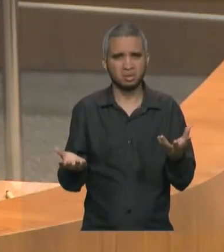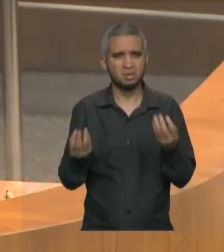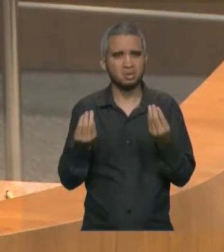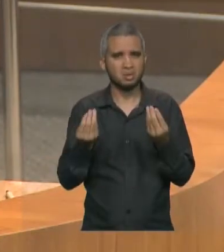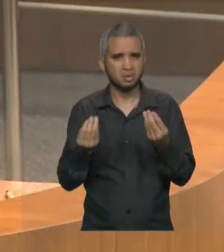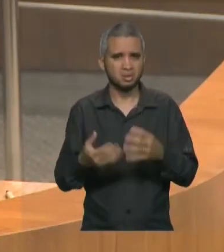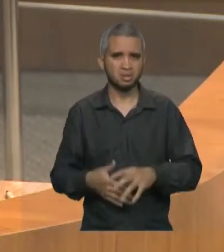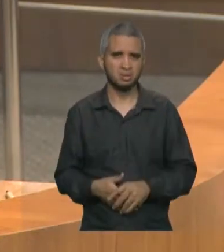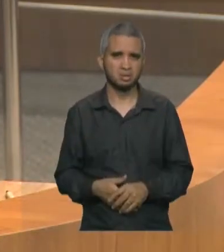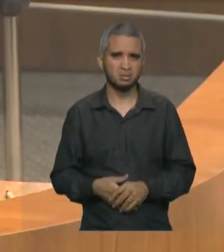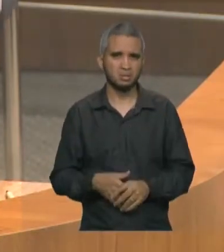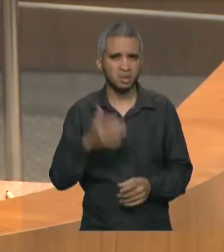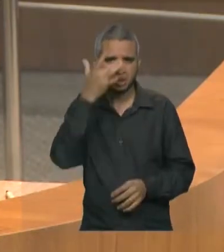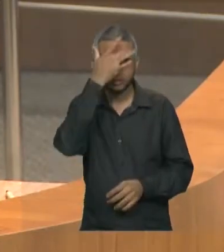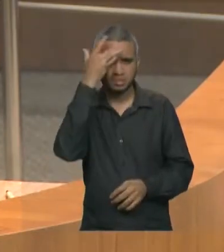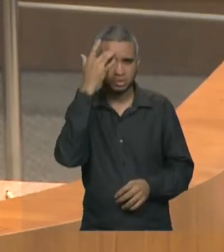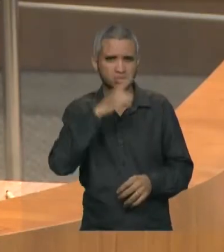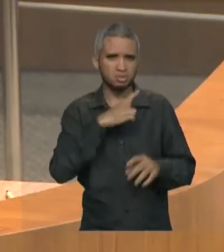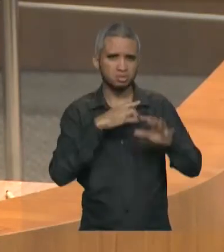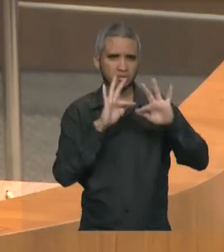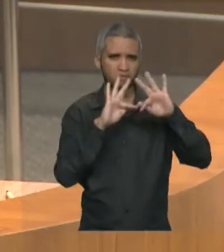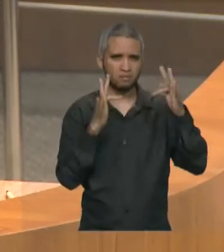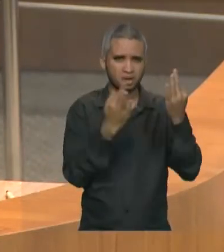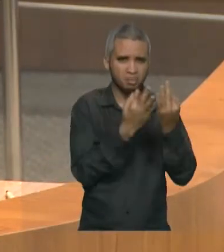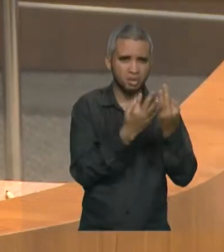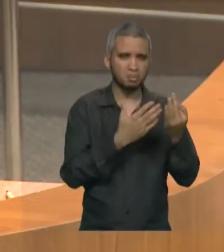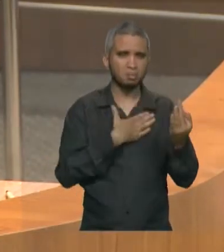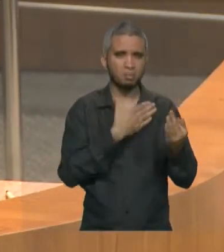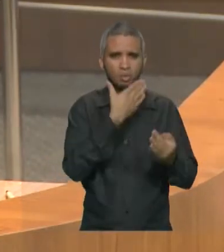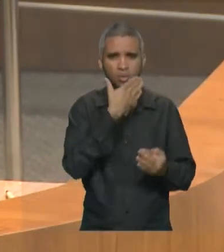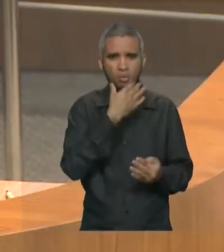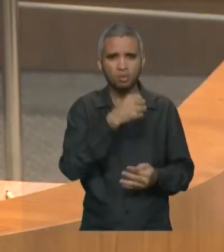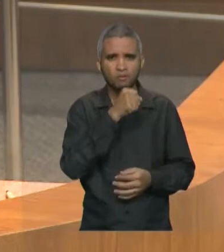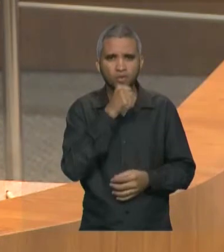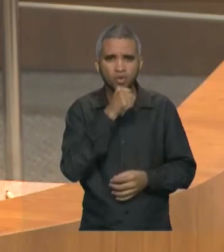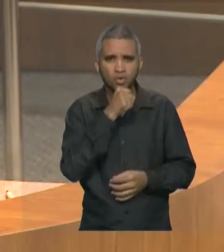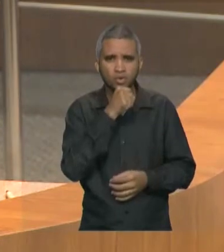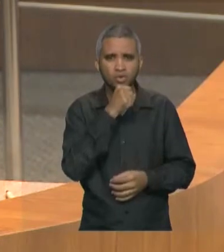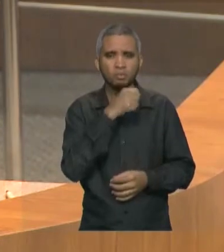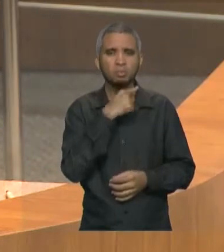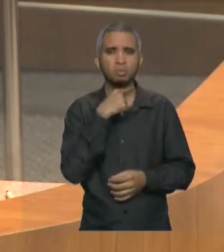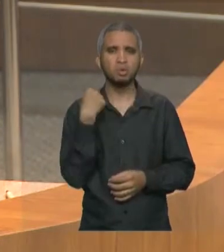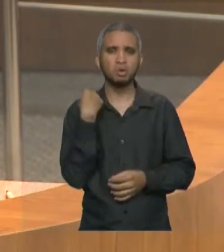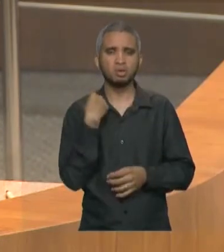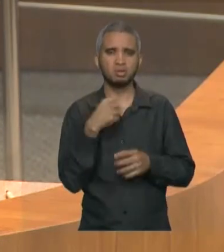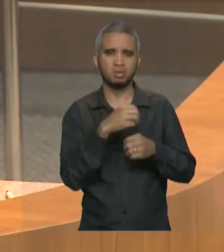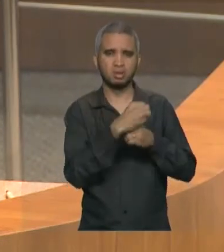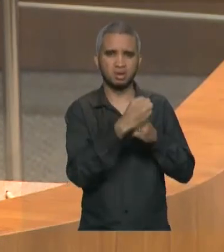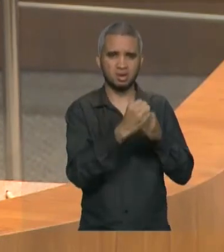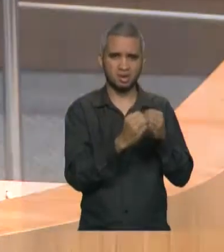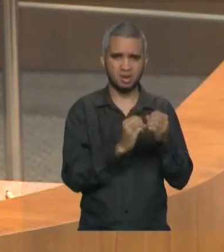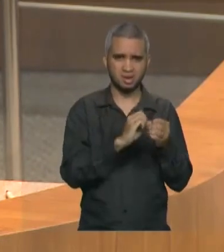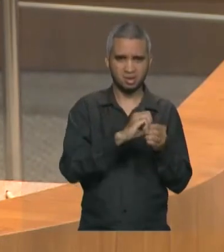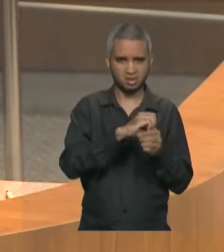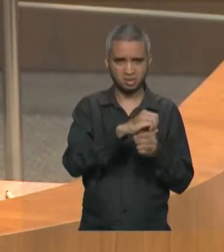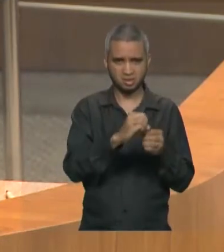todos aqueles que têm familiares, e eu tenho, meu avô materno morreu de um câncer.